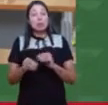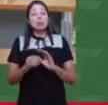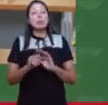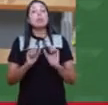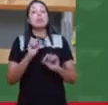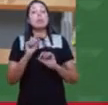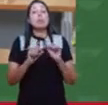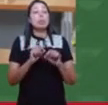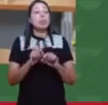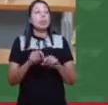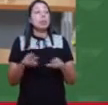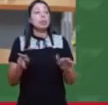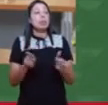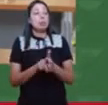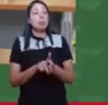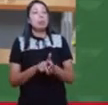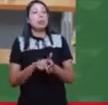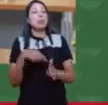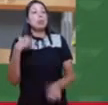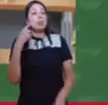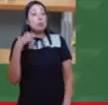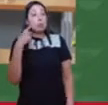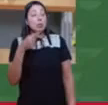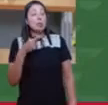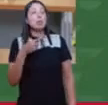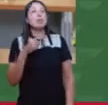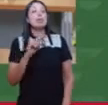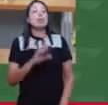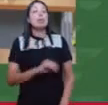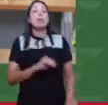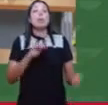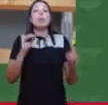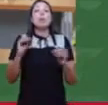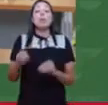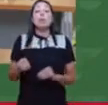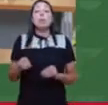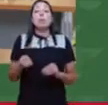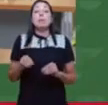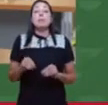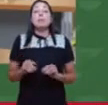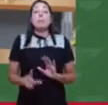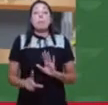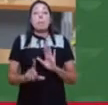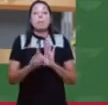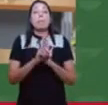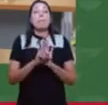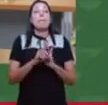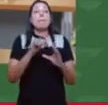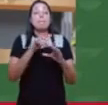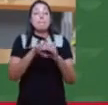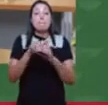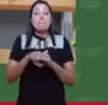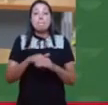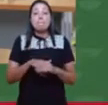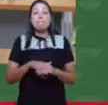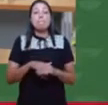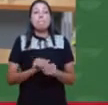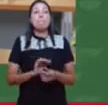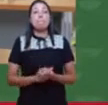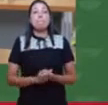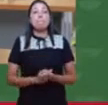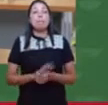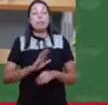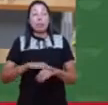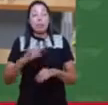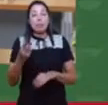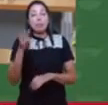curso na Câmara dos Deputados sobre a alteração da legislação eleitoral. O Odair Cunha, mais